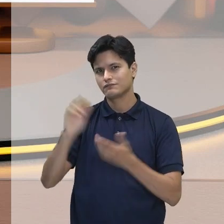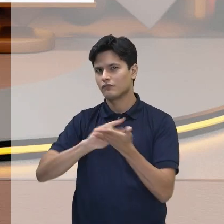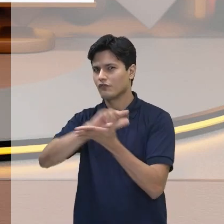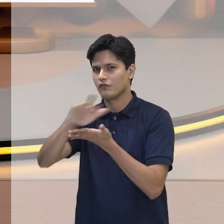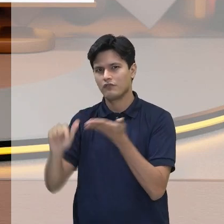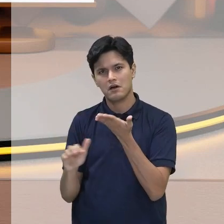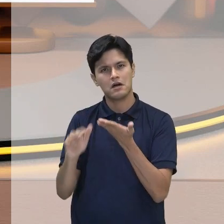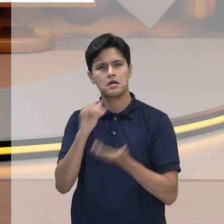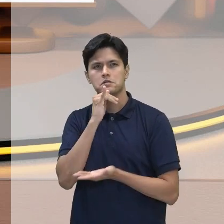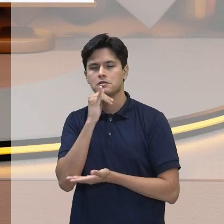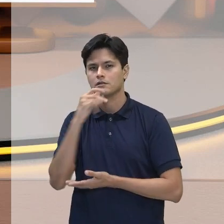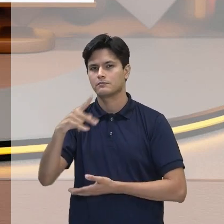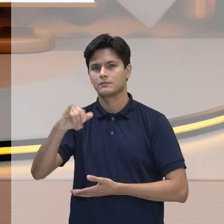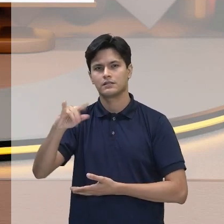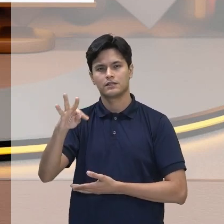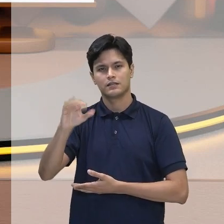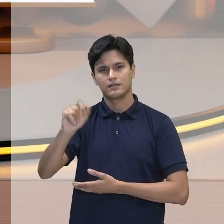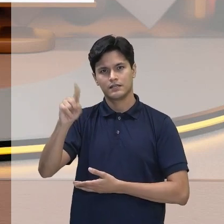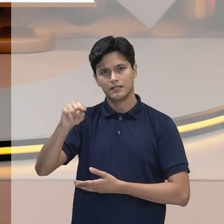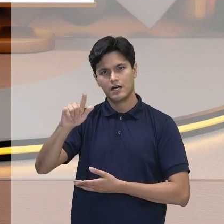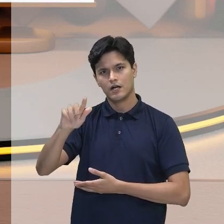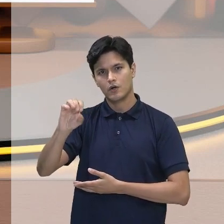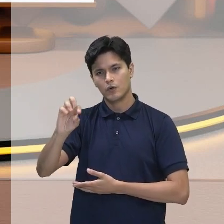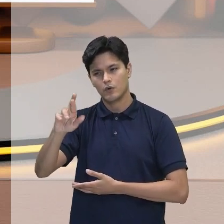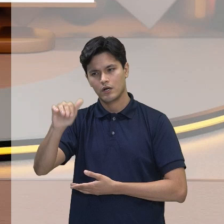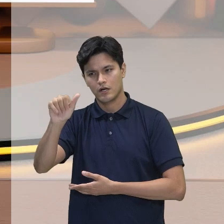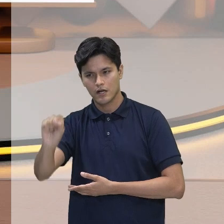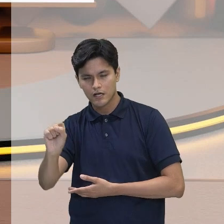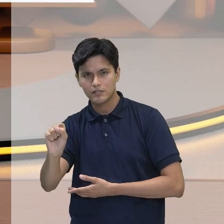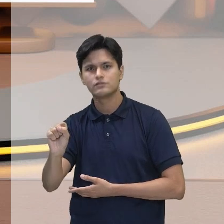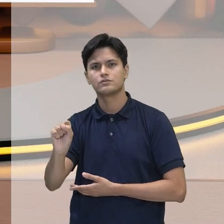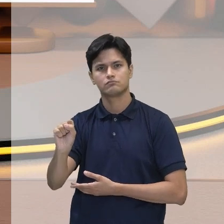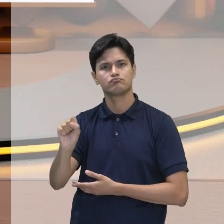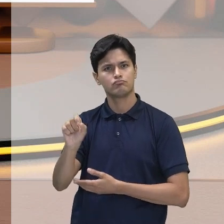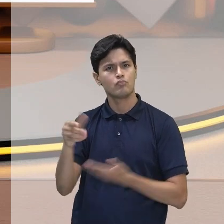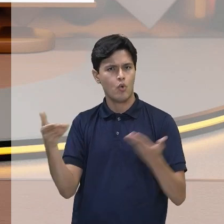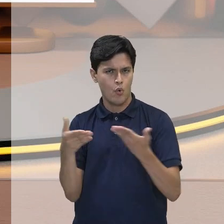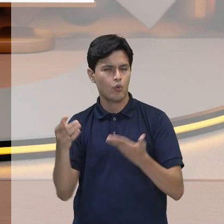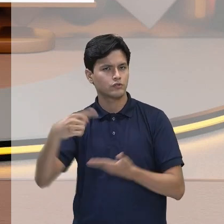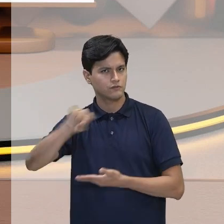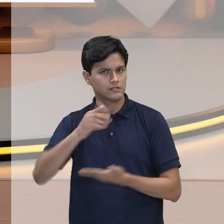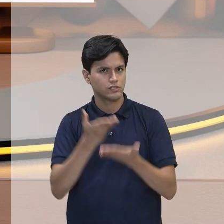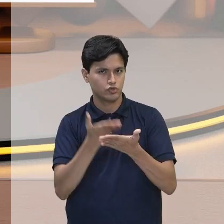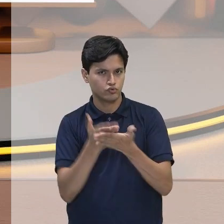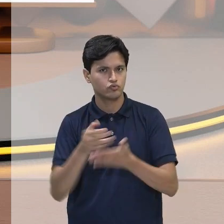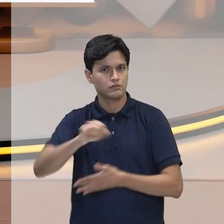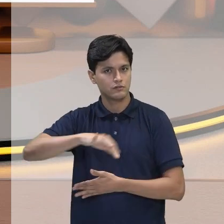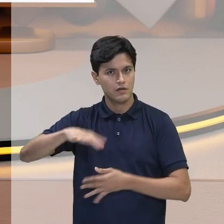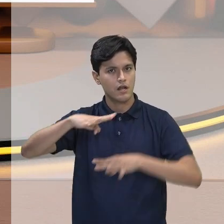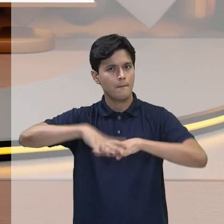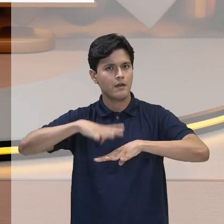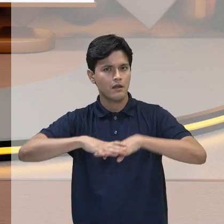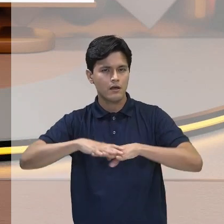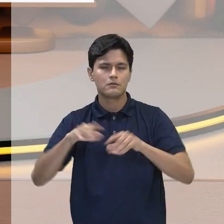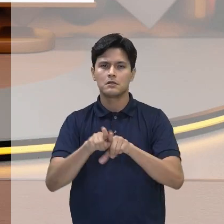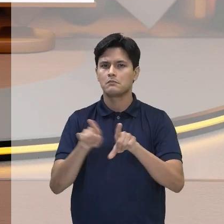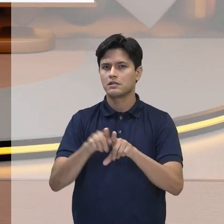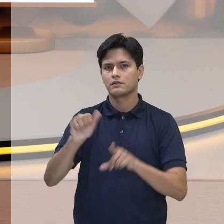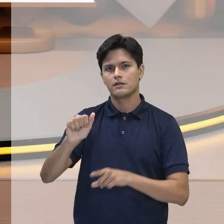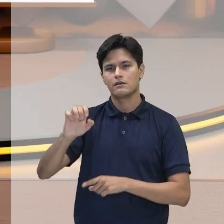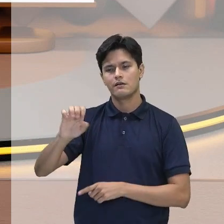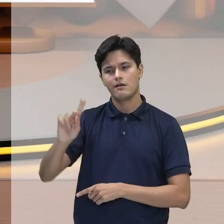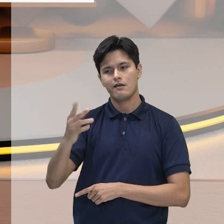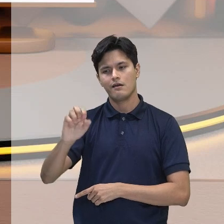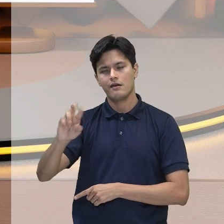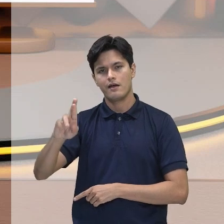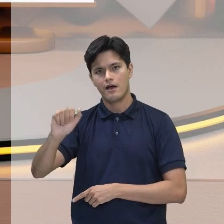Pitágoras, né, do Teorema de Pitágoras que vocês estudam na matemática, Heráclito e Parmênides. Então toda